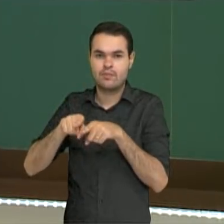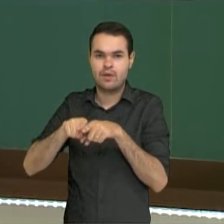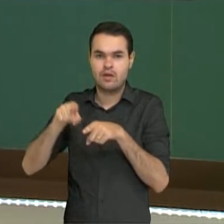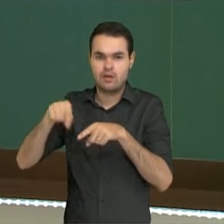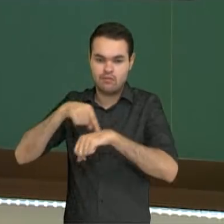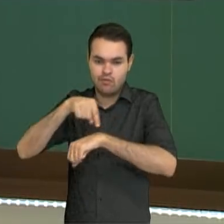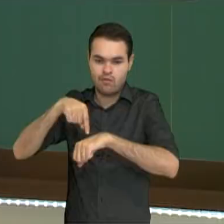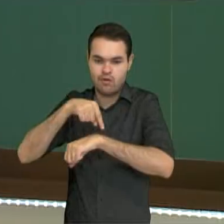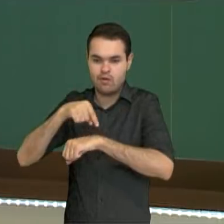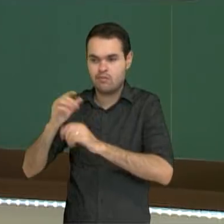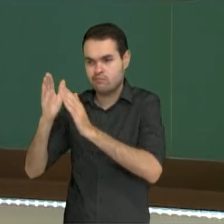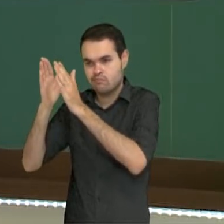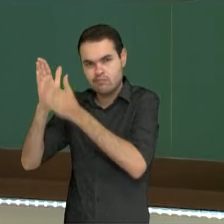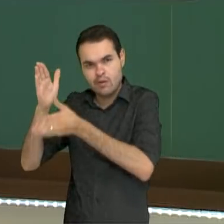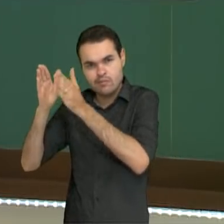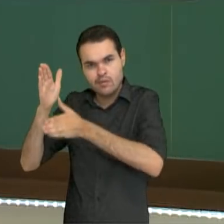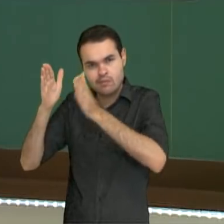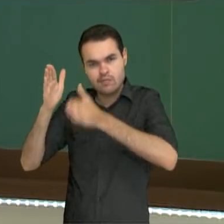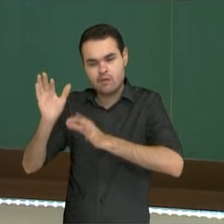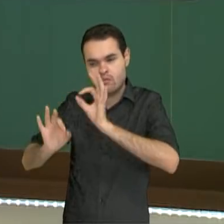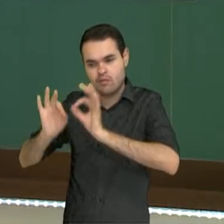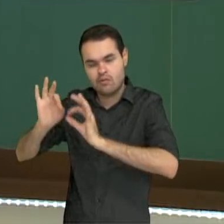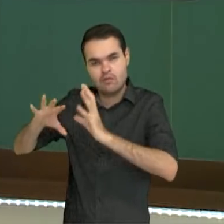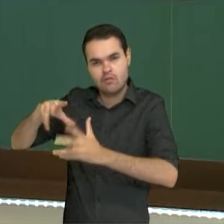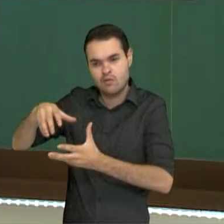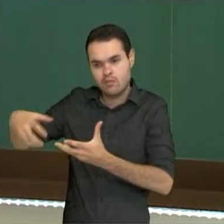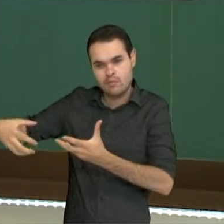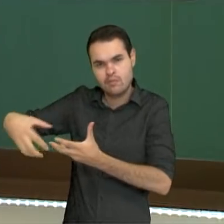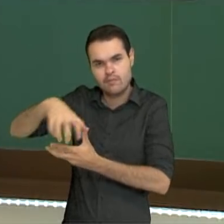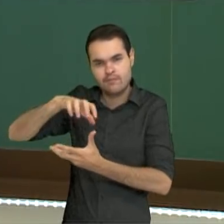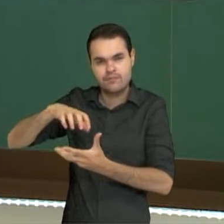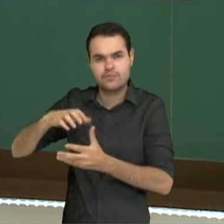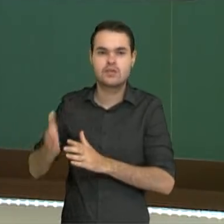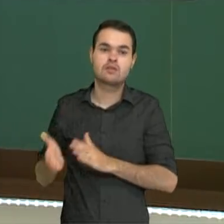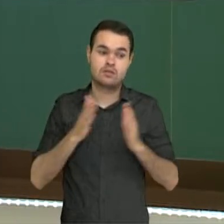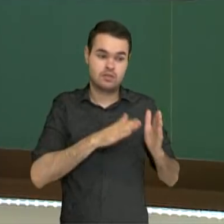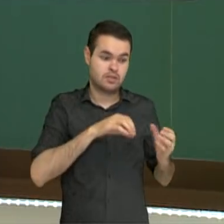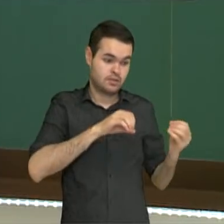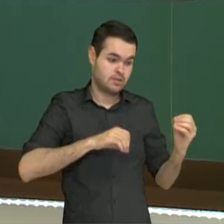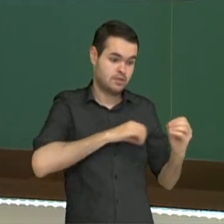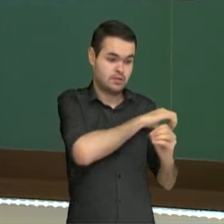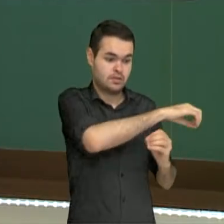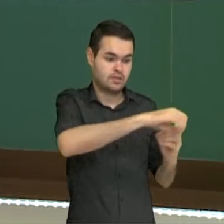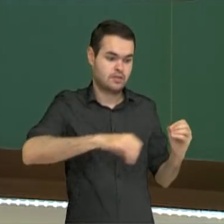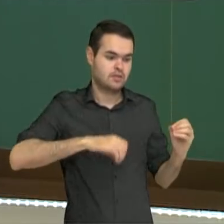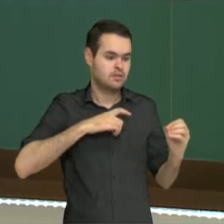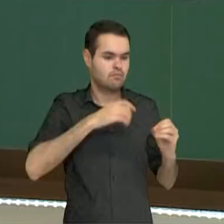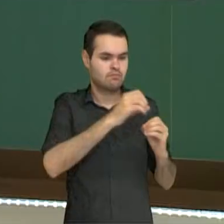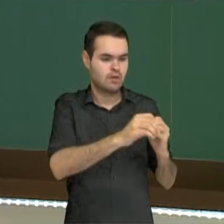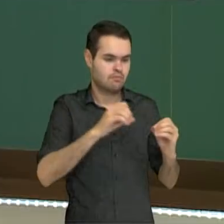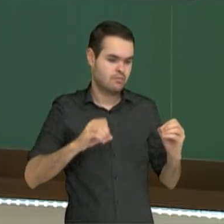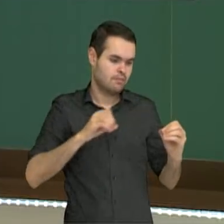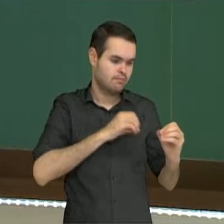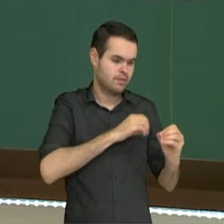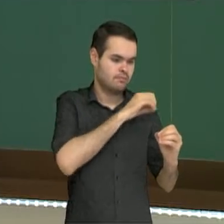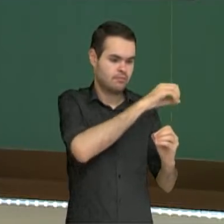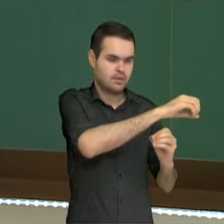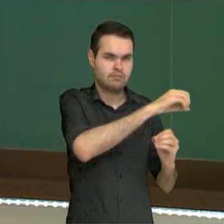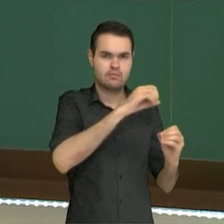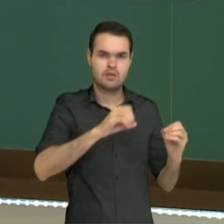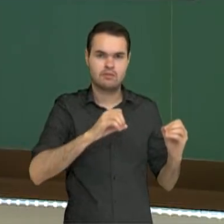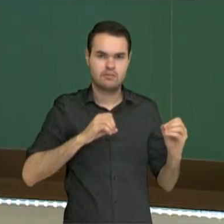no mundo. E como consequência do movimento de translação, nós temos as estações do